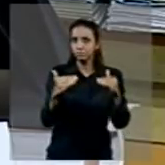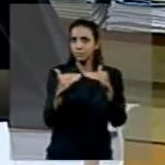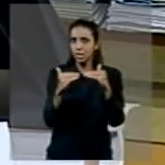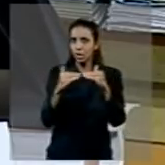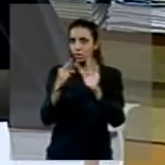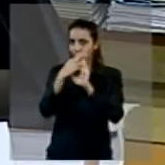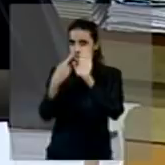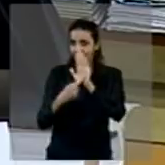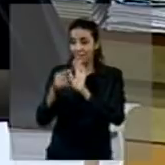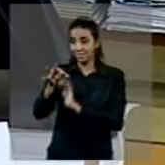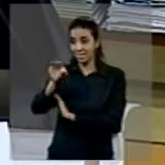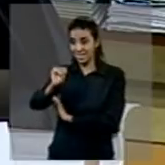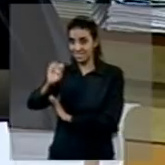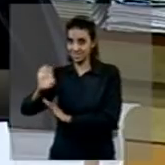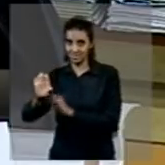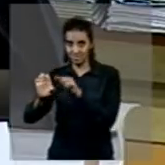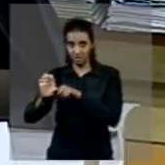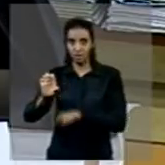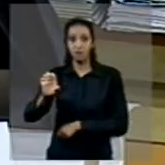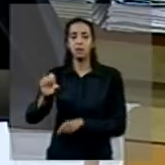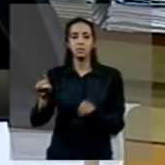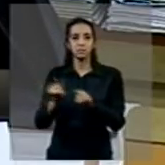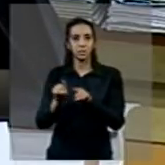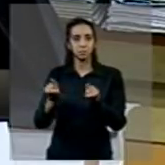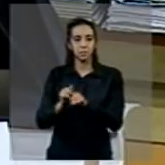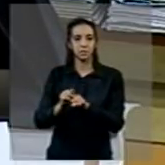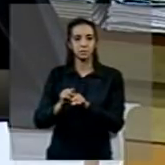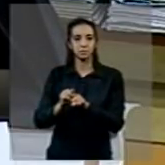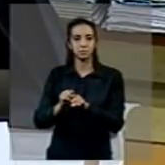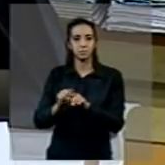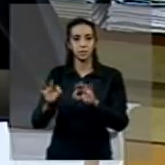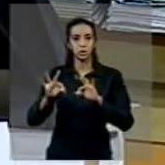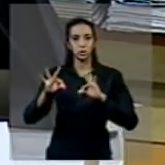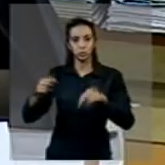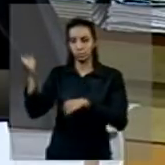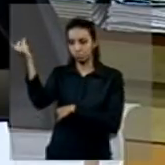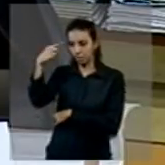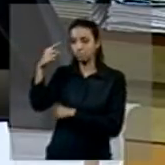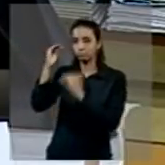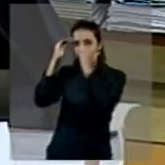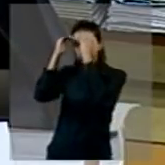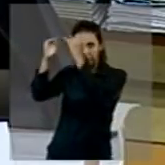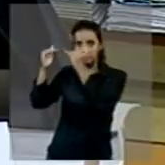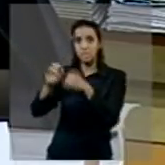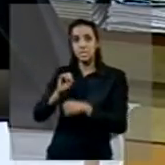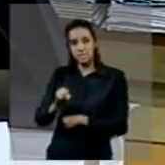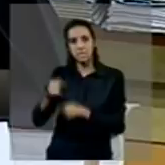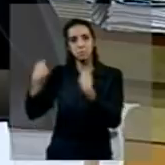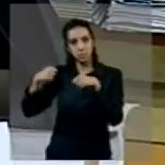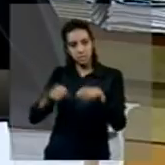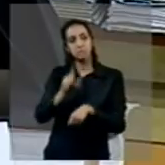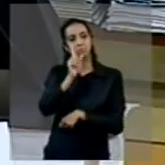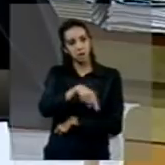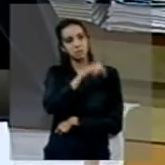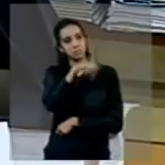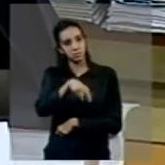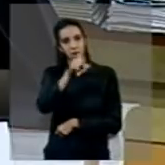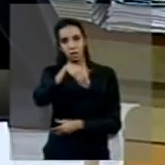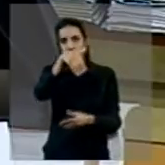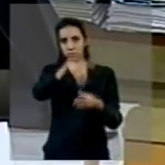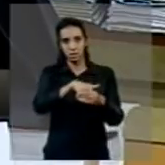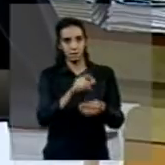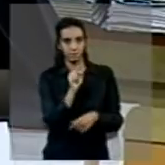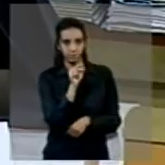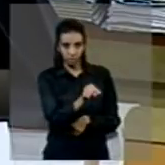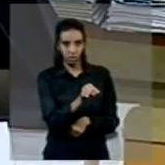Superior e às recomendações que subsidiariamente baixar com o cancelamento de ofício das inscrições correspondentes aos títulos